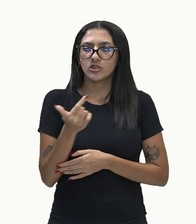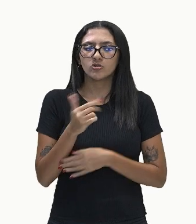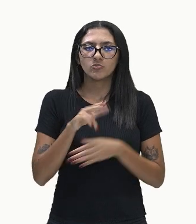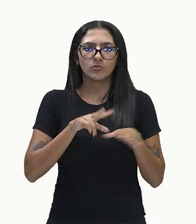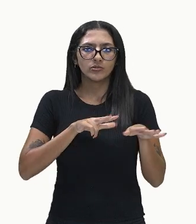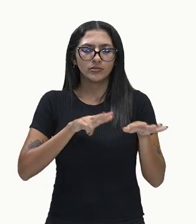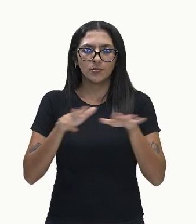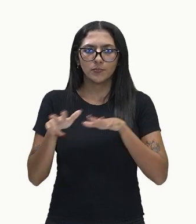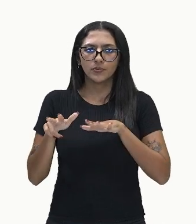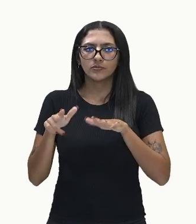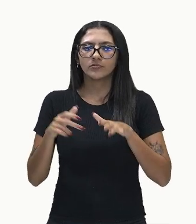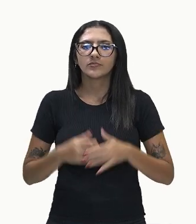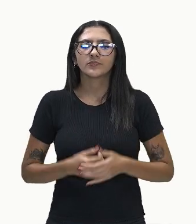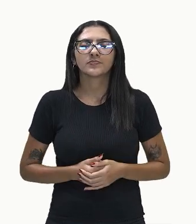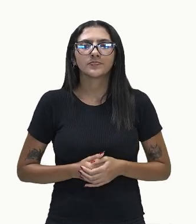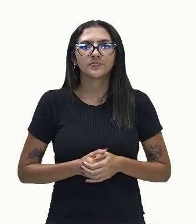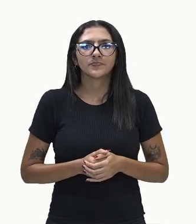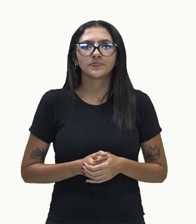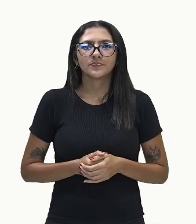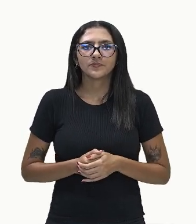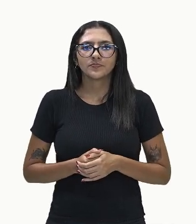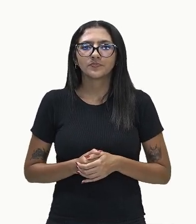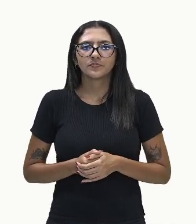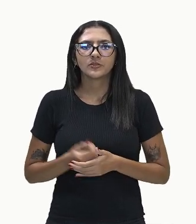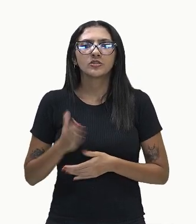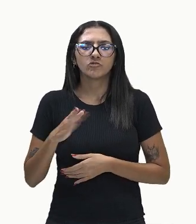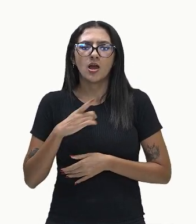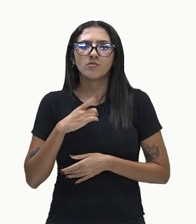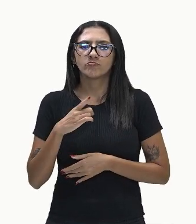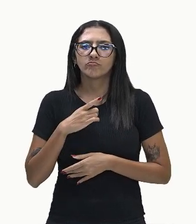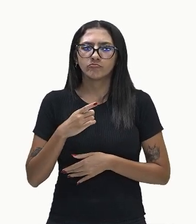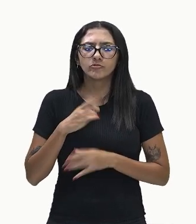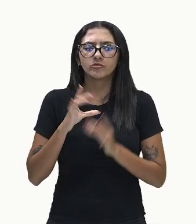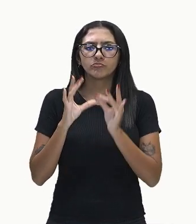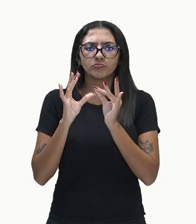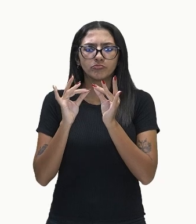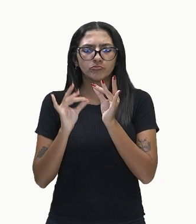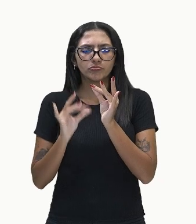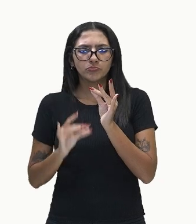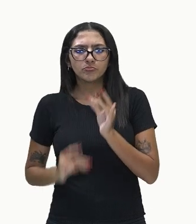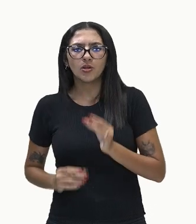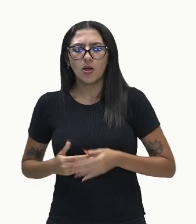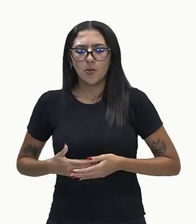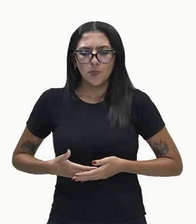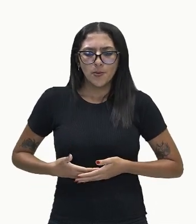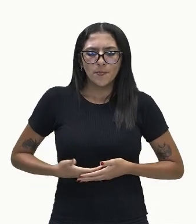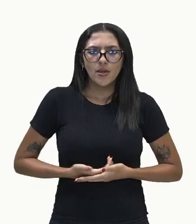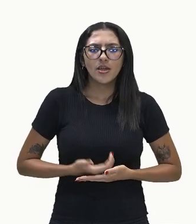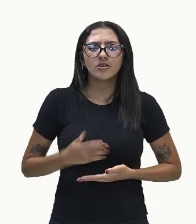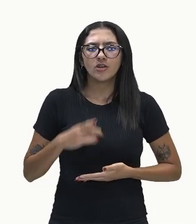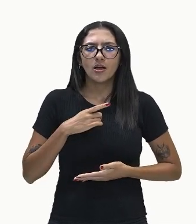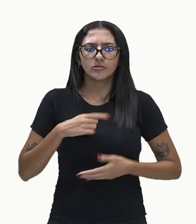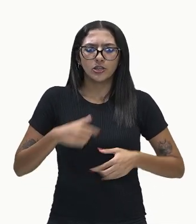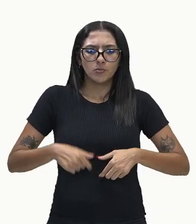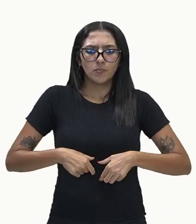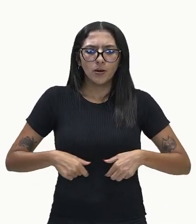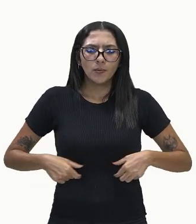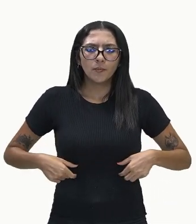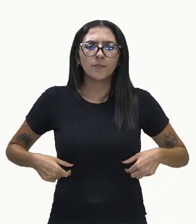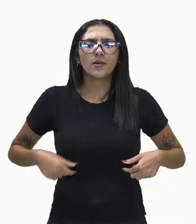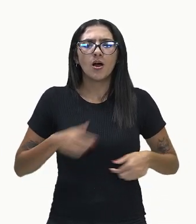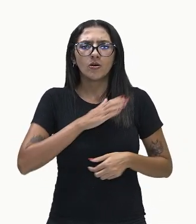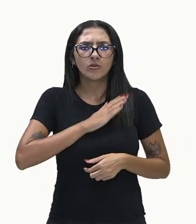semanas, nós vamos já ter todo o feto formado, com todos os seus órgãos, com todo o